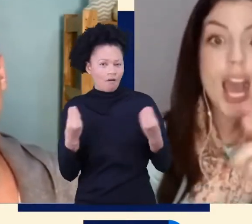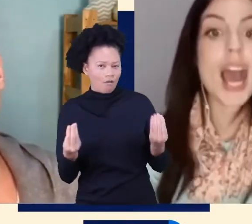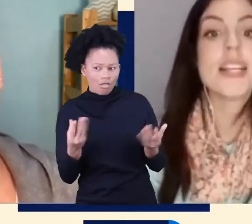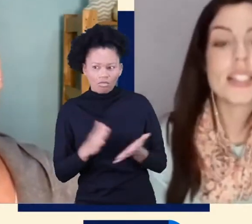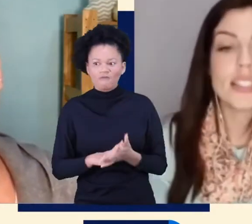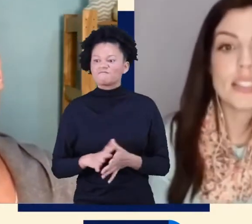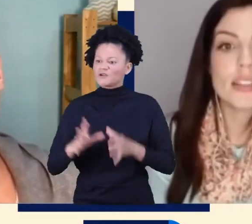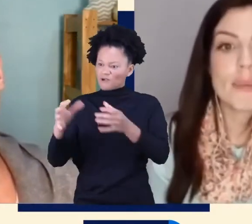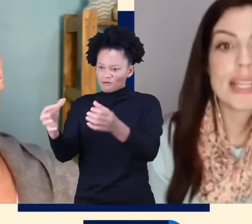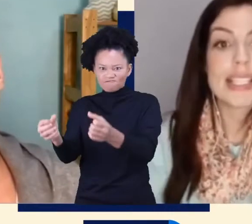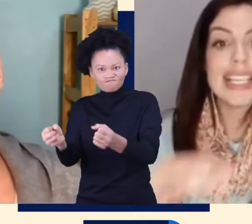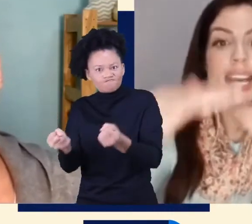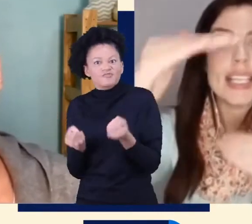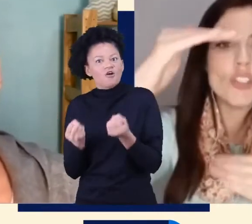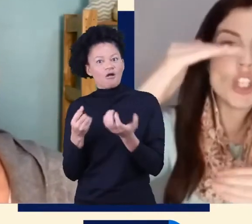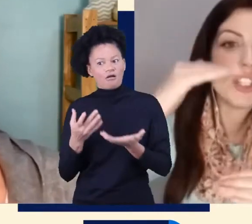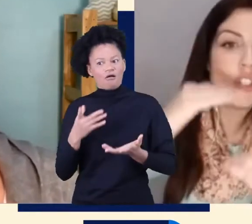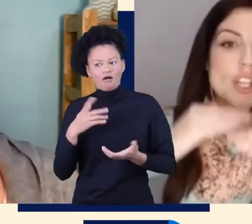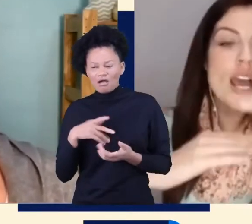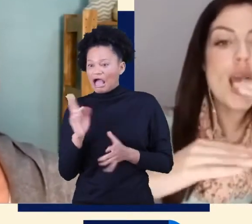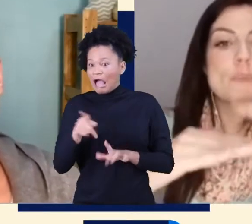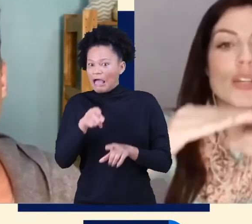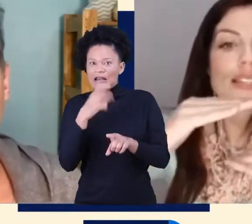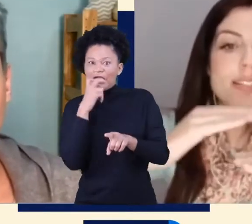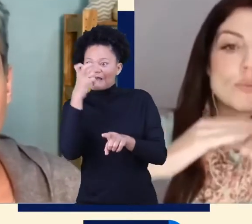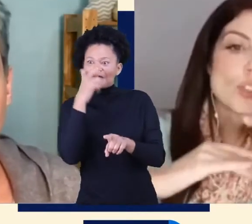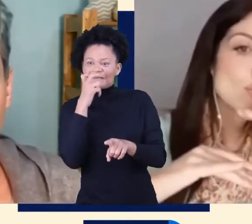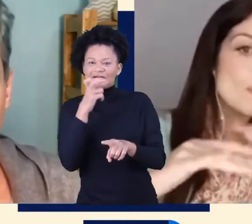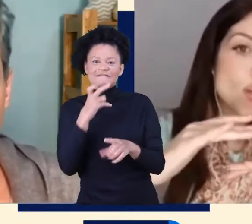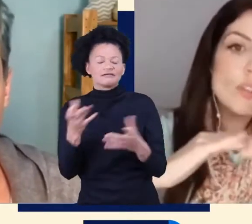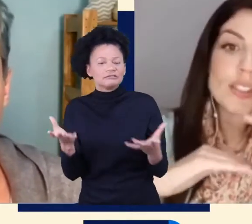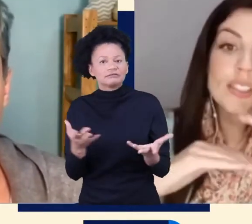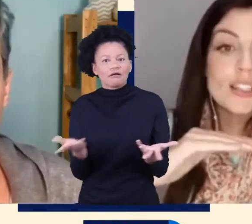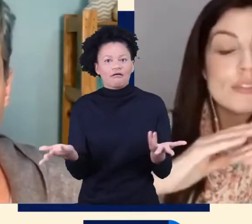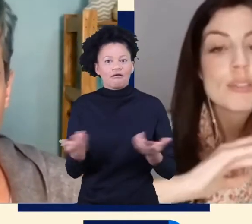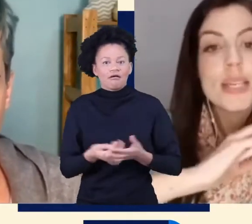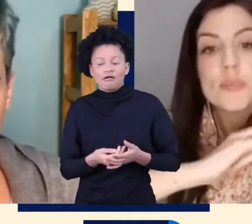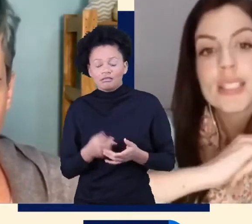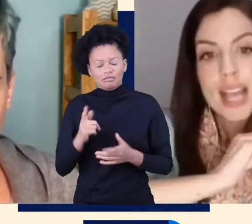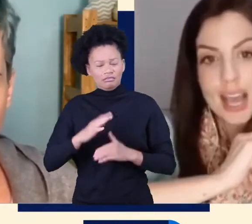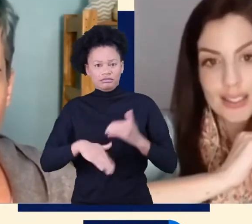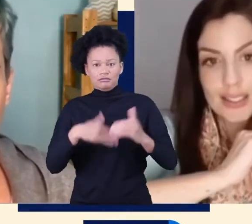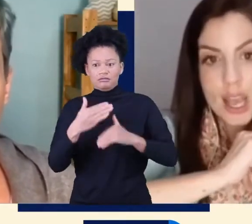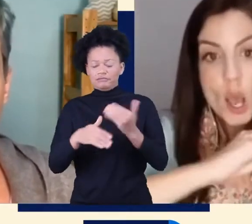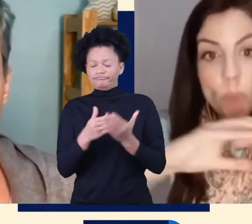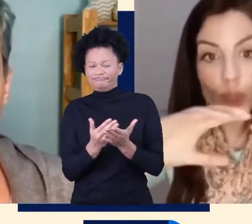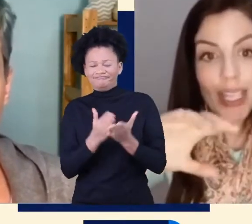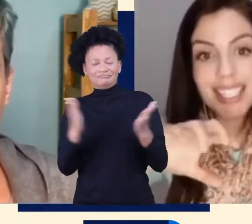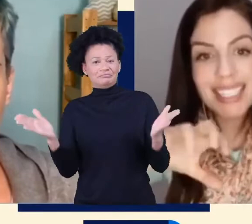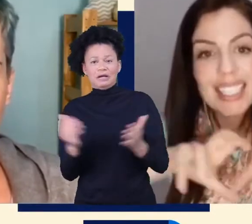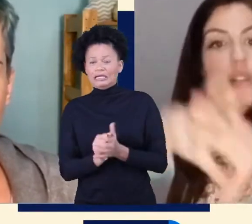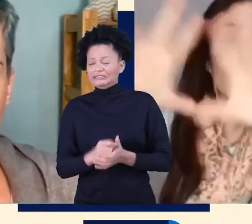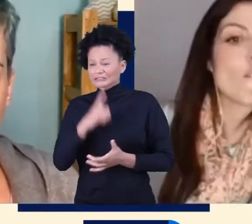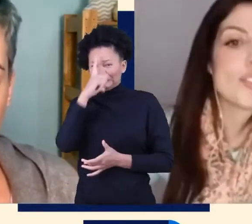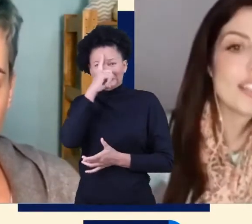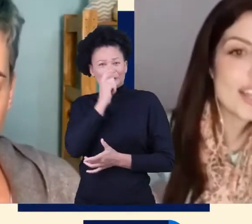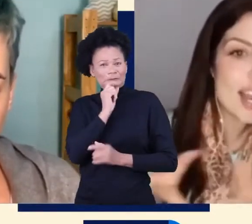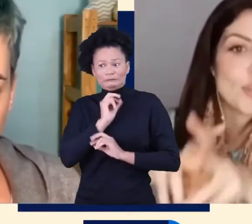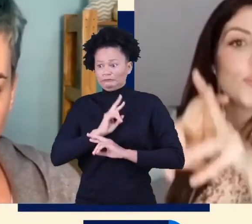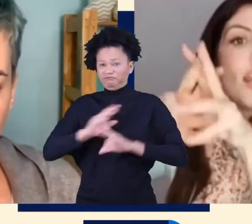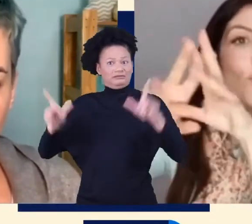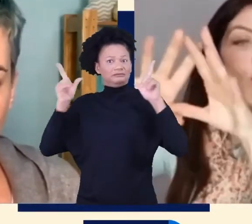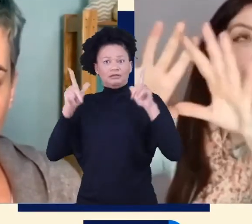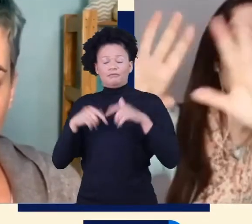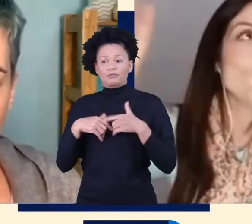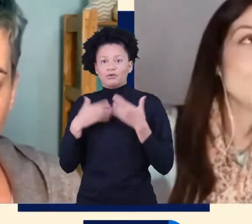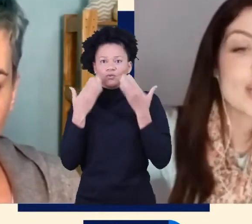força. Esse aqui grita mais. E aí, gente, a progressão disso é para coisas cada vez mais bizarras. Porque aquilo que era